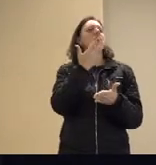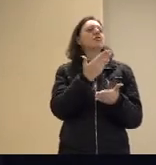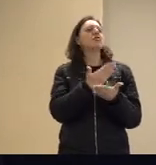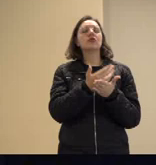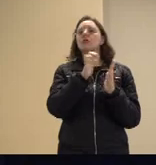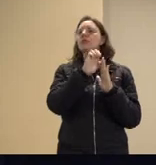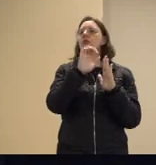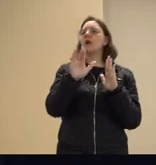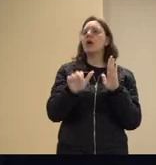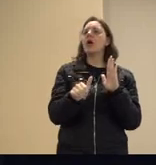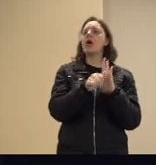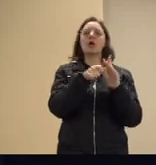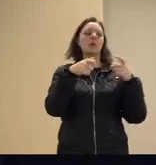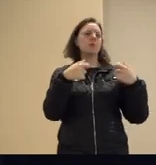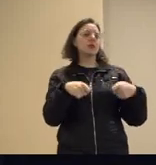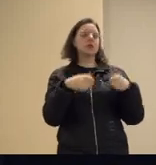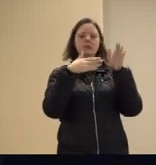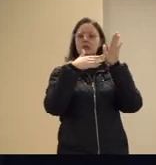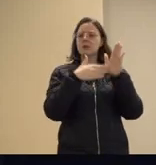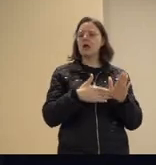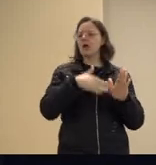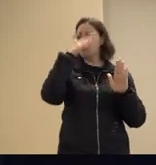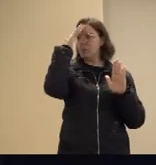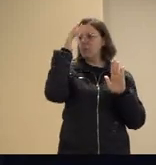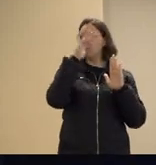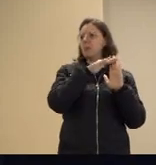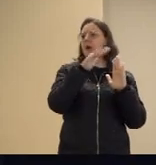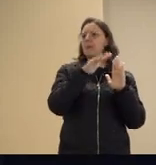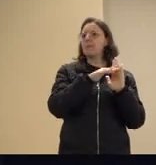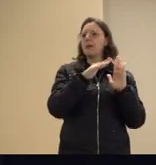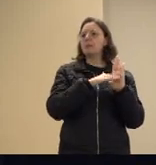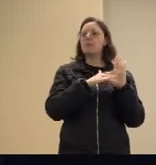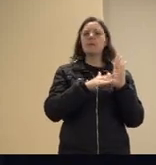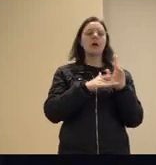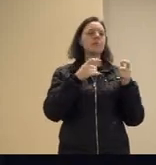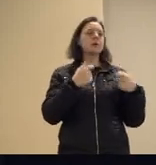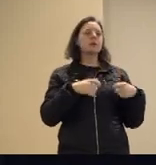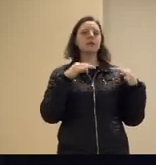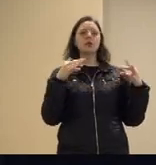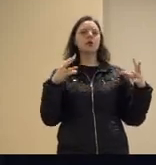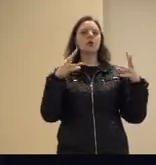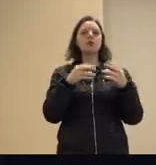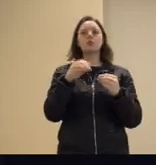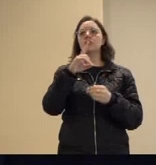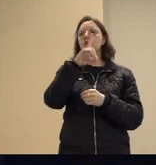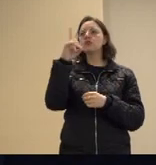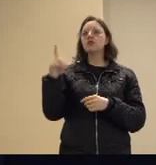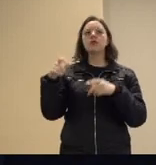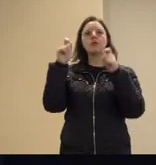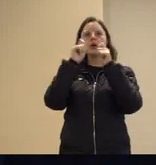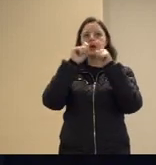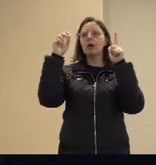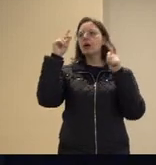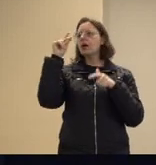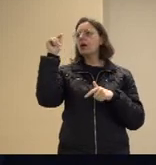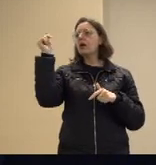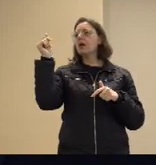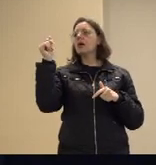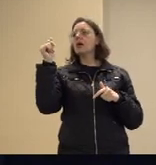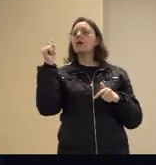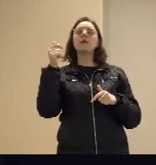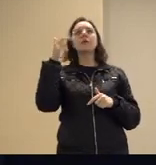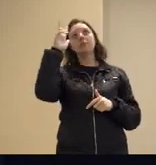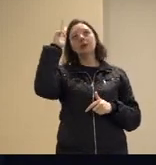ECA tem que ser implantado, que nós temos que ter mudança de mentalidade, que todo mundo um dia vai acordar e vai pensar